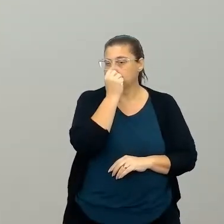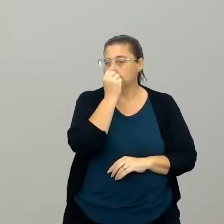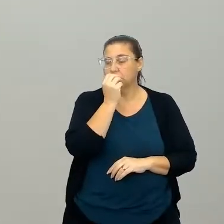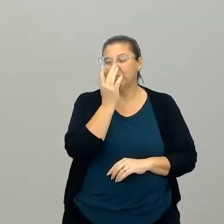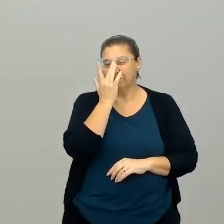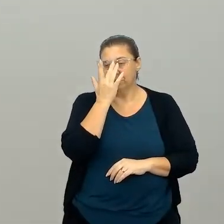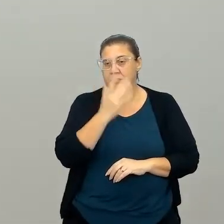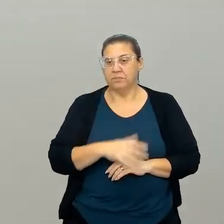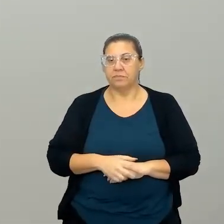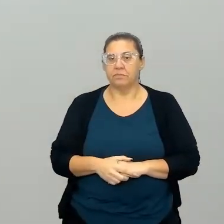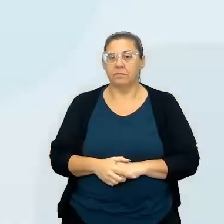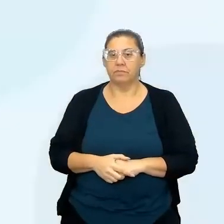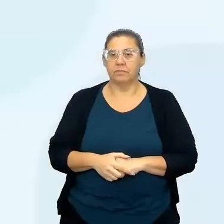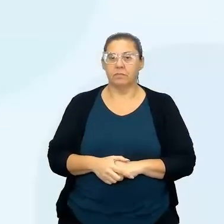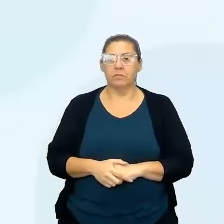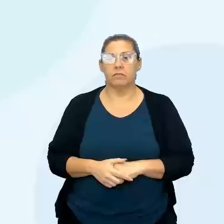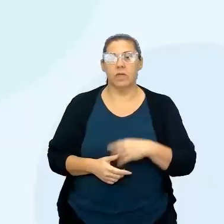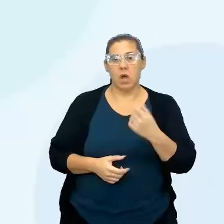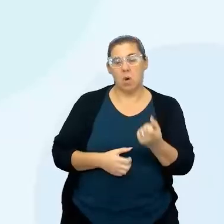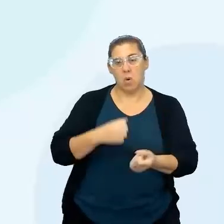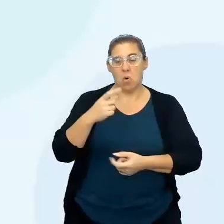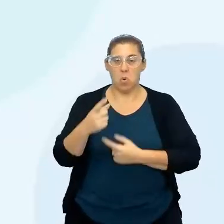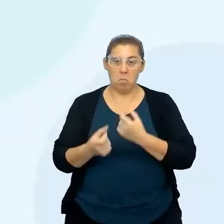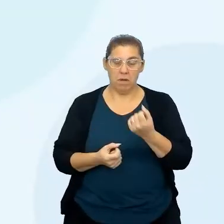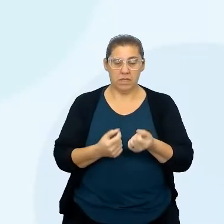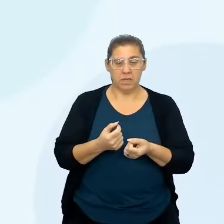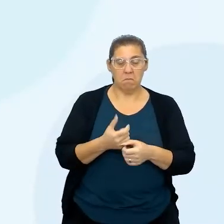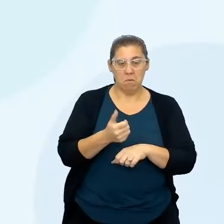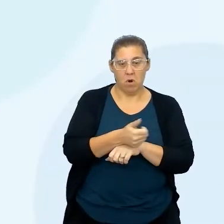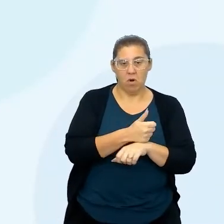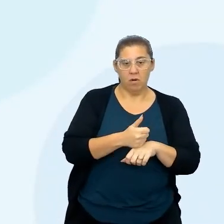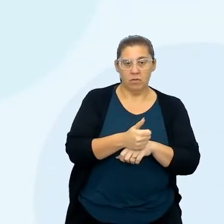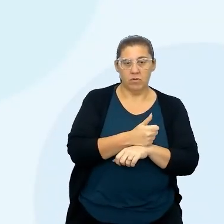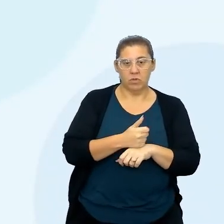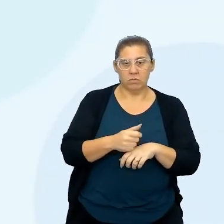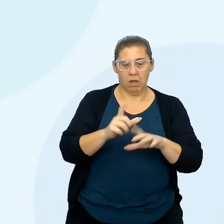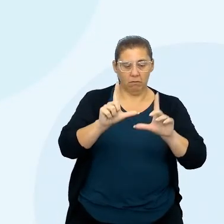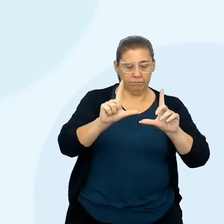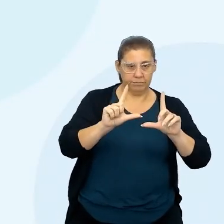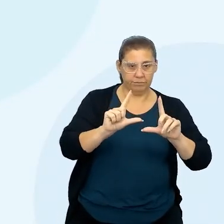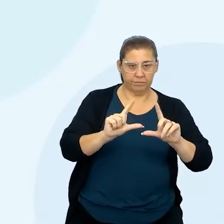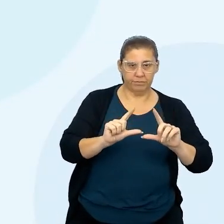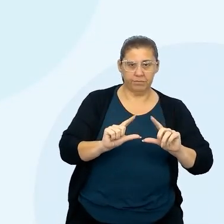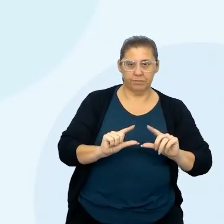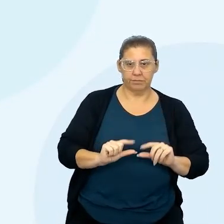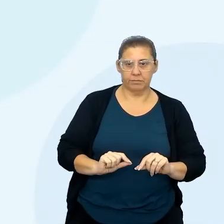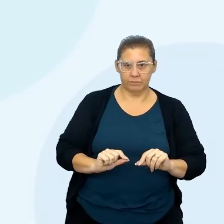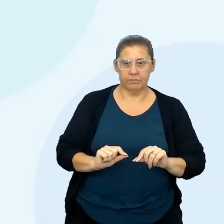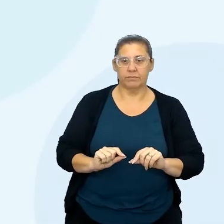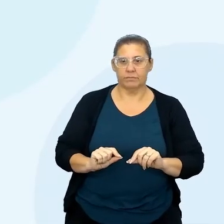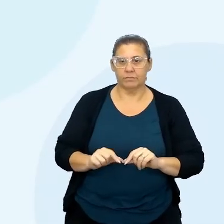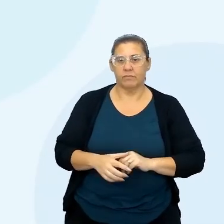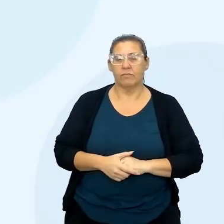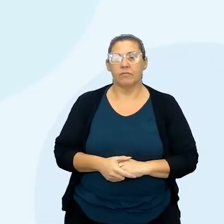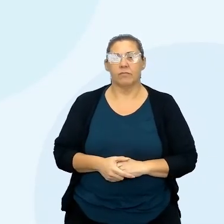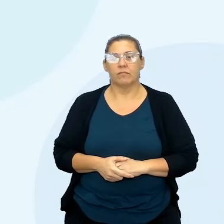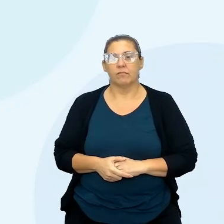Olha lá, algumas profissões aí em ascendência eu estou deixando para vocês aqui.